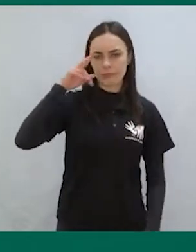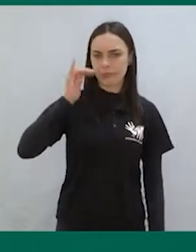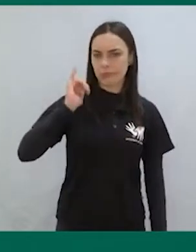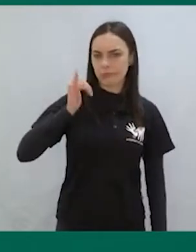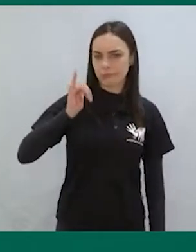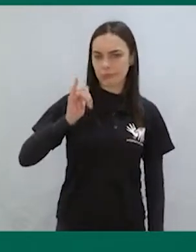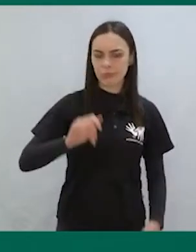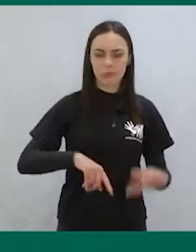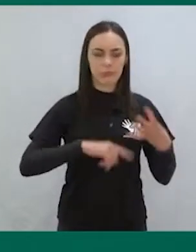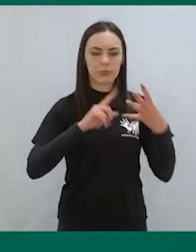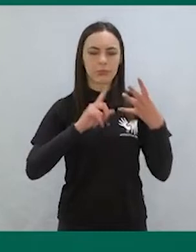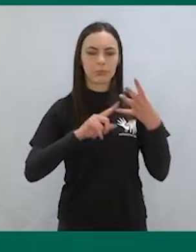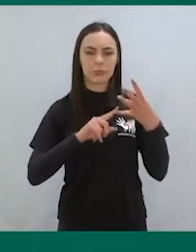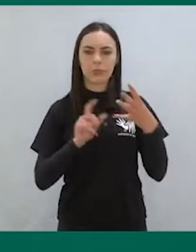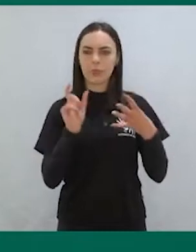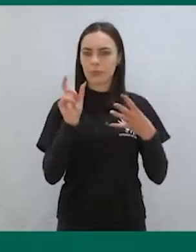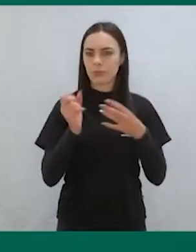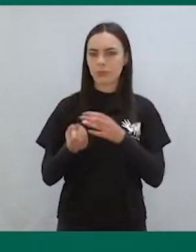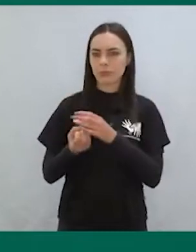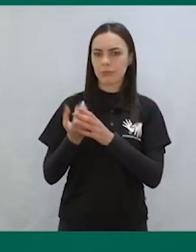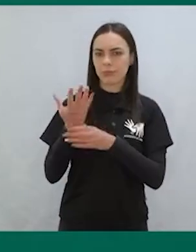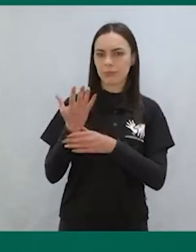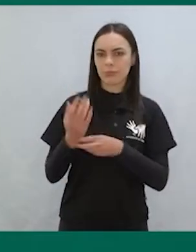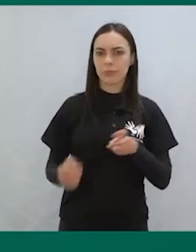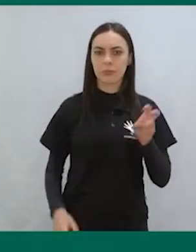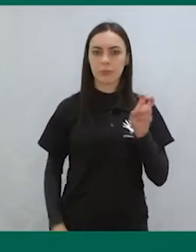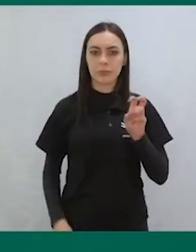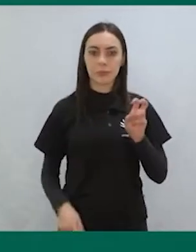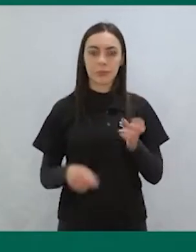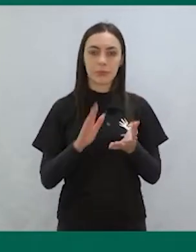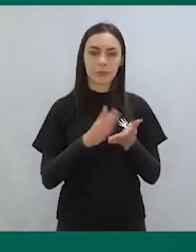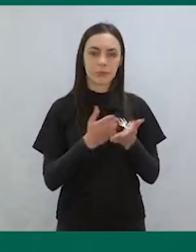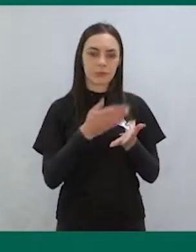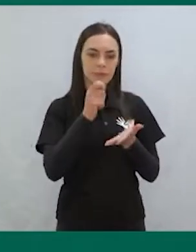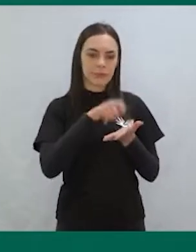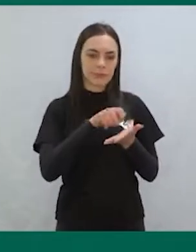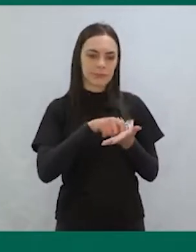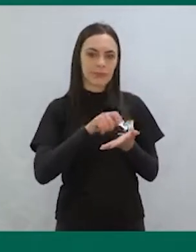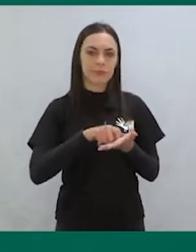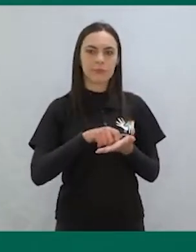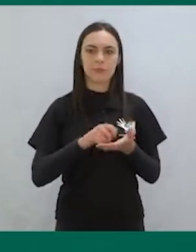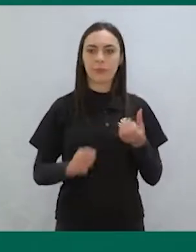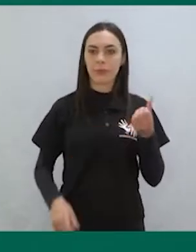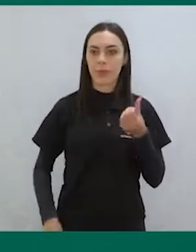história, construir palavra, registro no caderno,